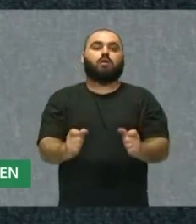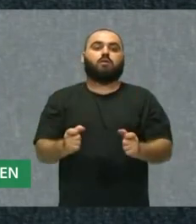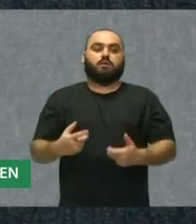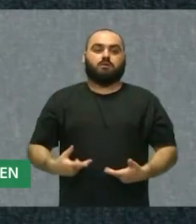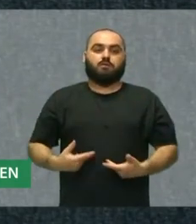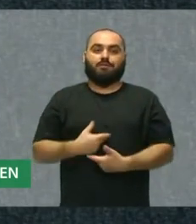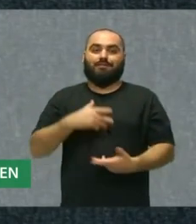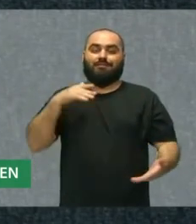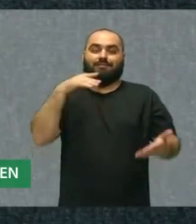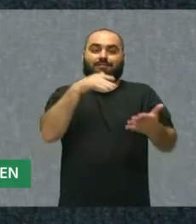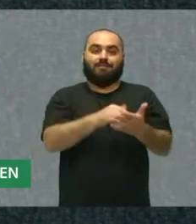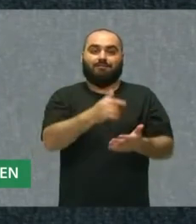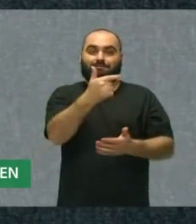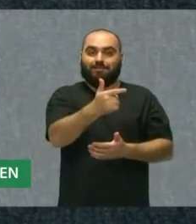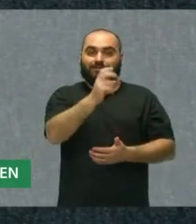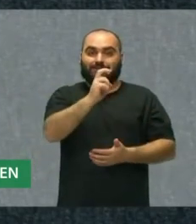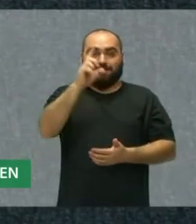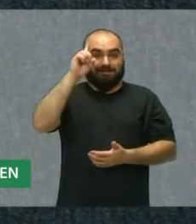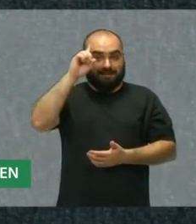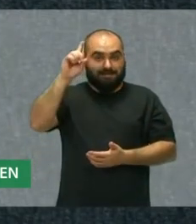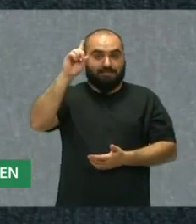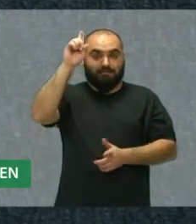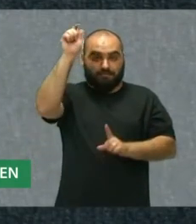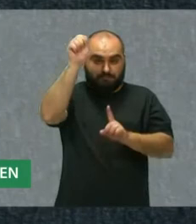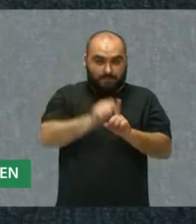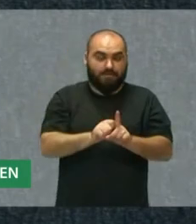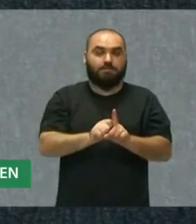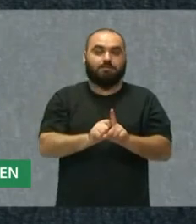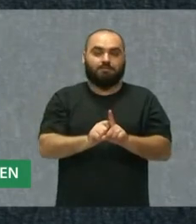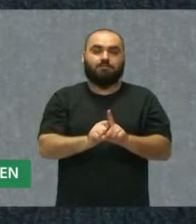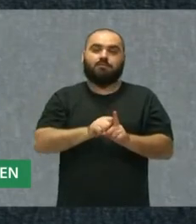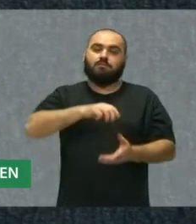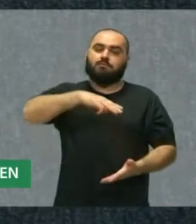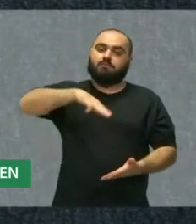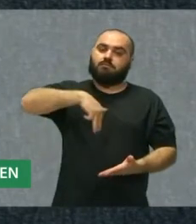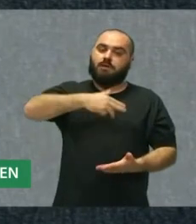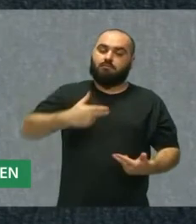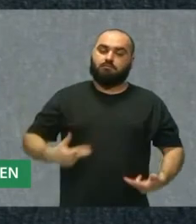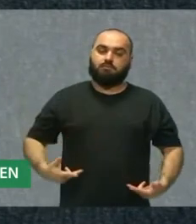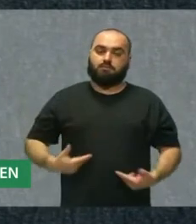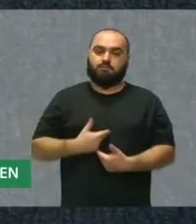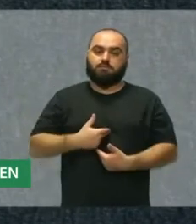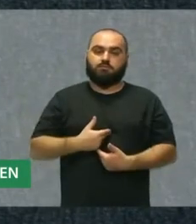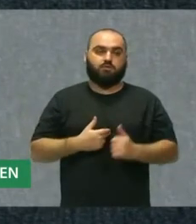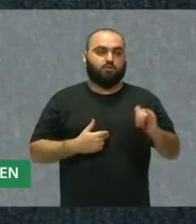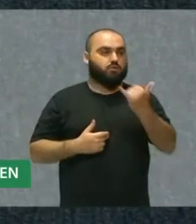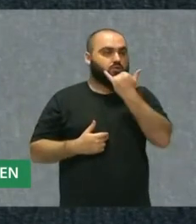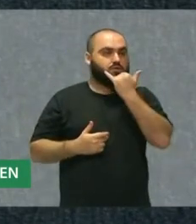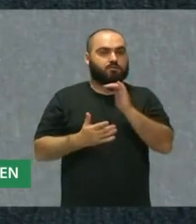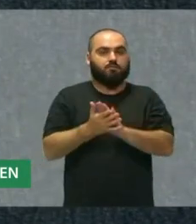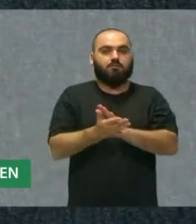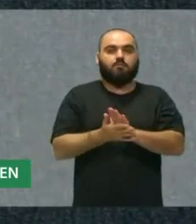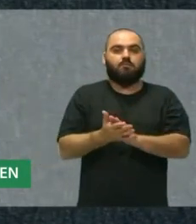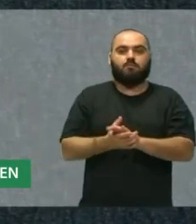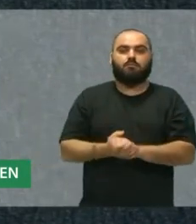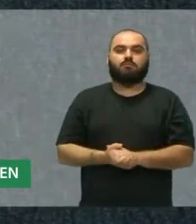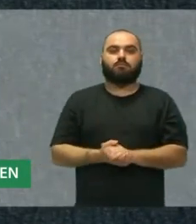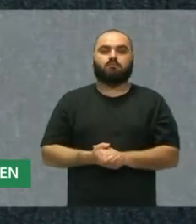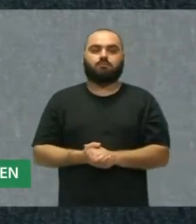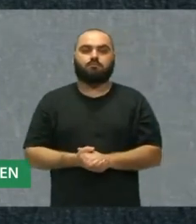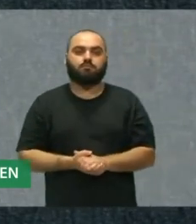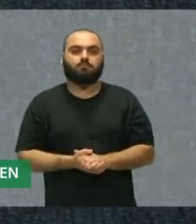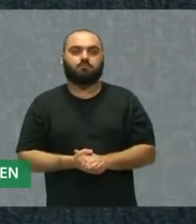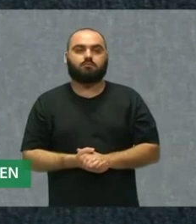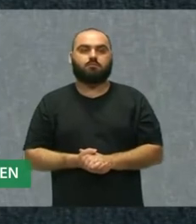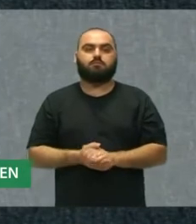até o 25º dia do mês antecedente ao mapa cirúrgico e não justificando. E o que que pede